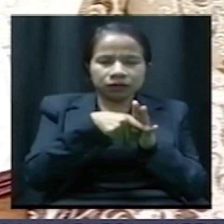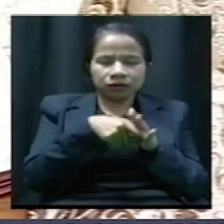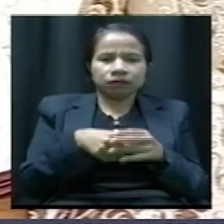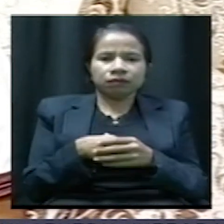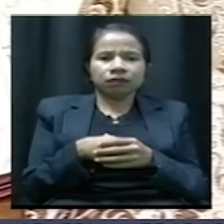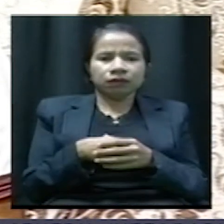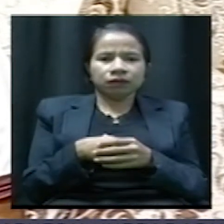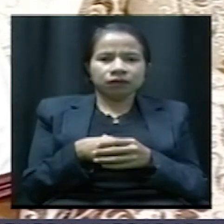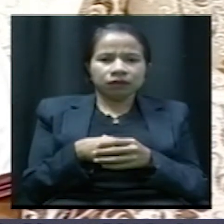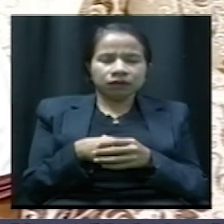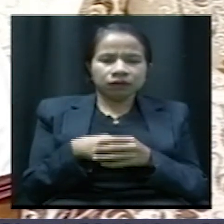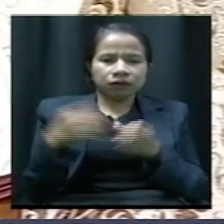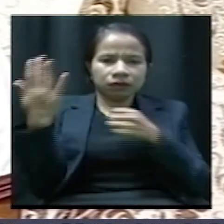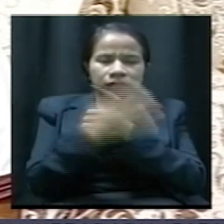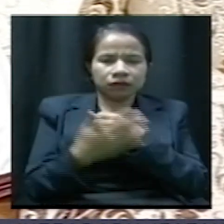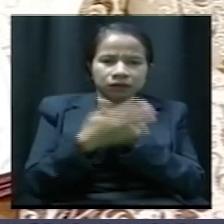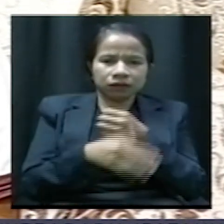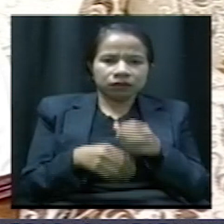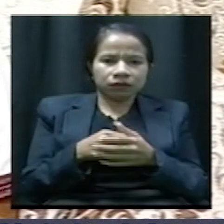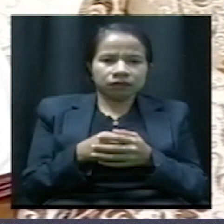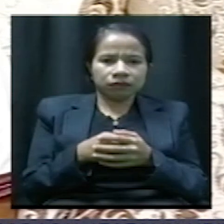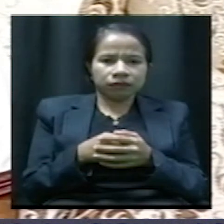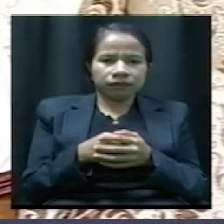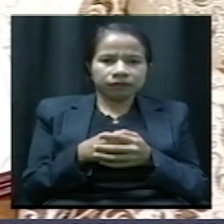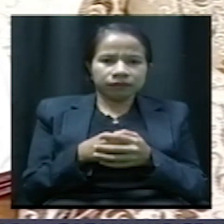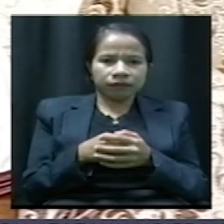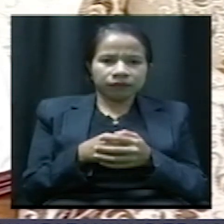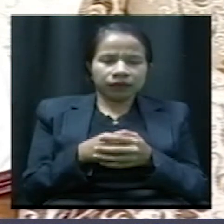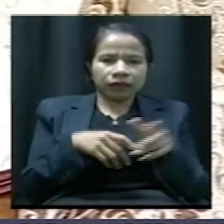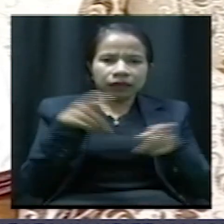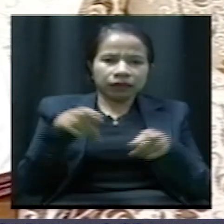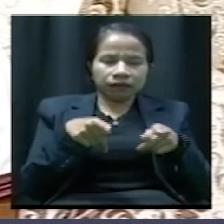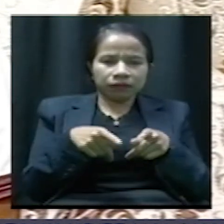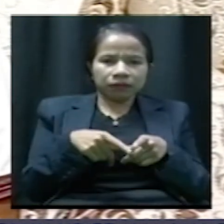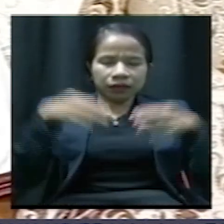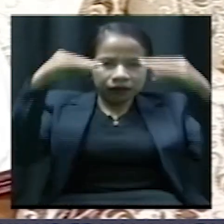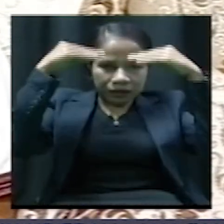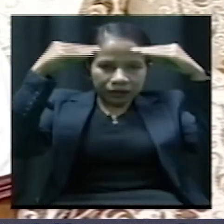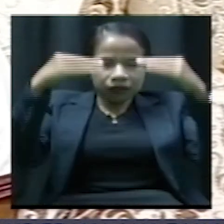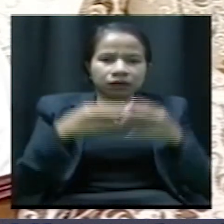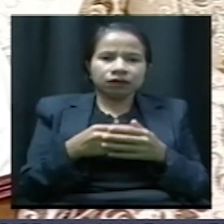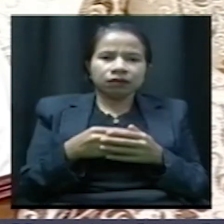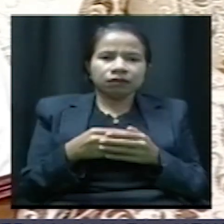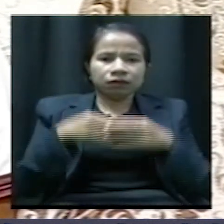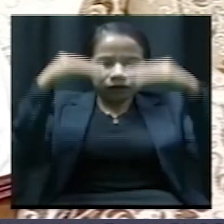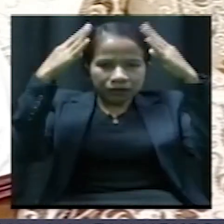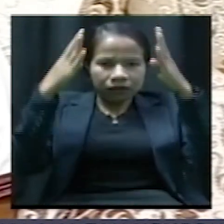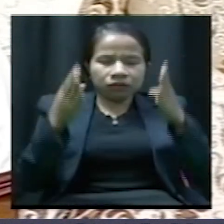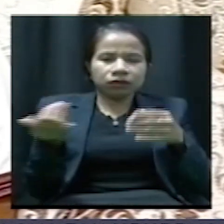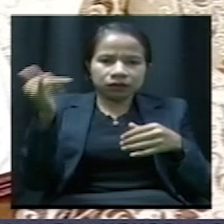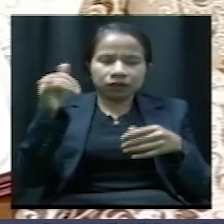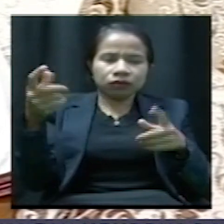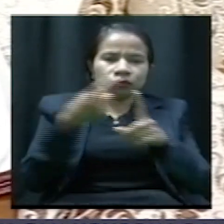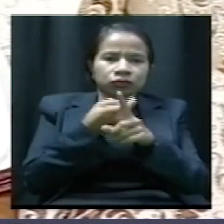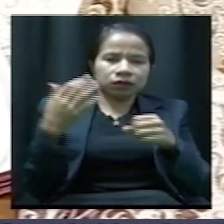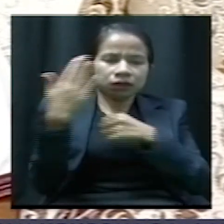barak ema arsito engenheiro sira ne mai sira lior dala rumah sira ne ko hari construção ne hotu tia masir punya fora